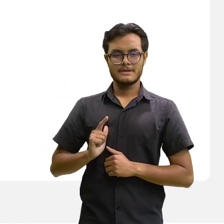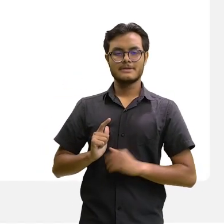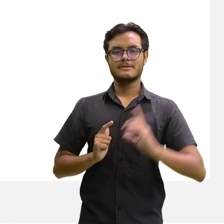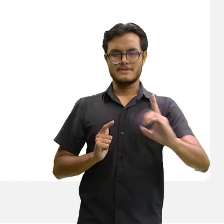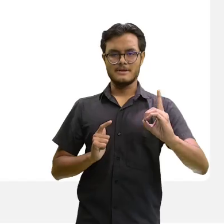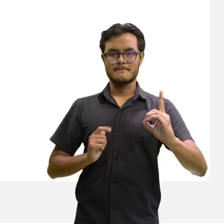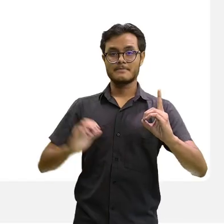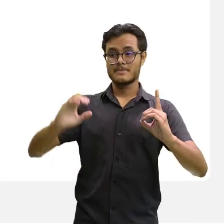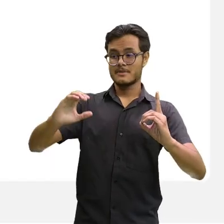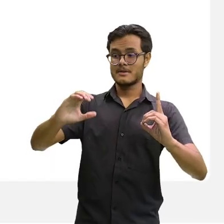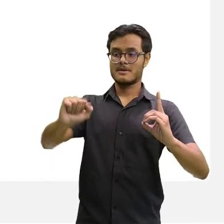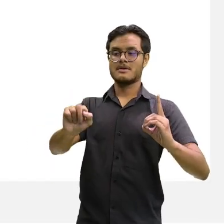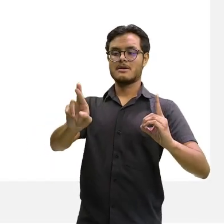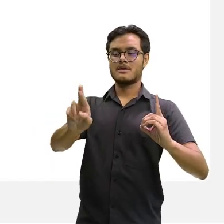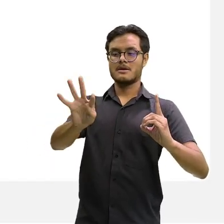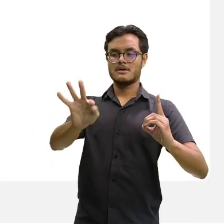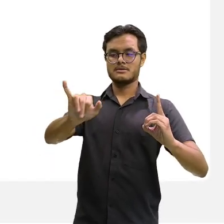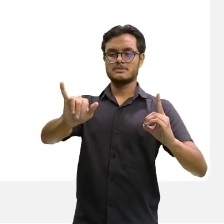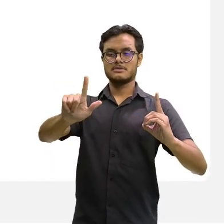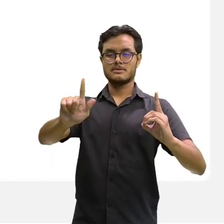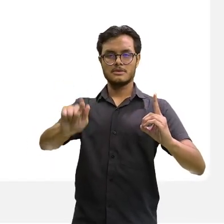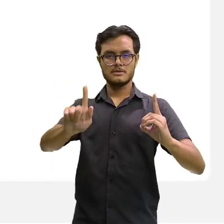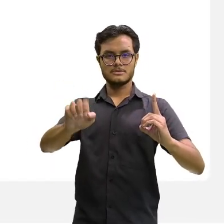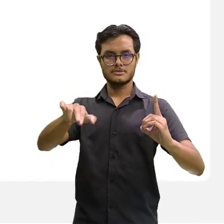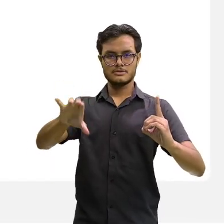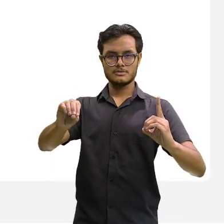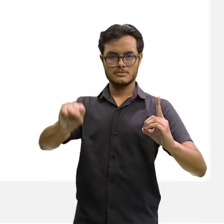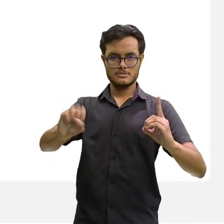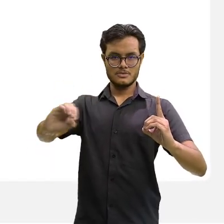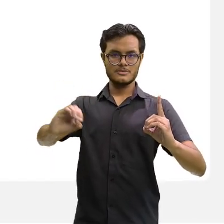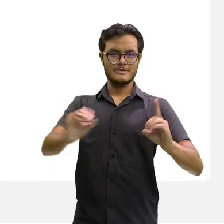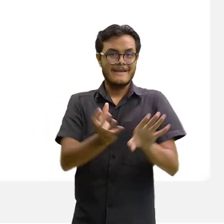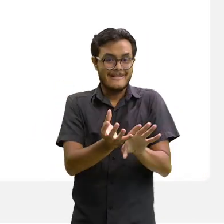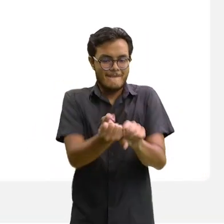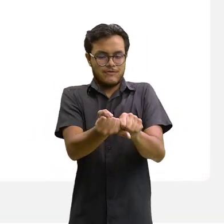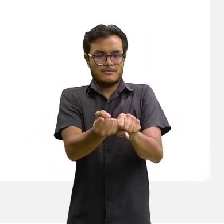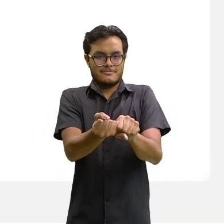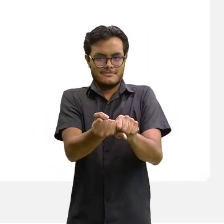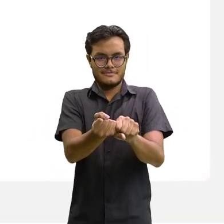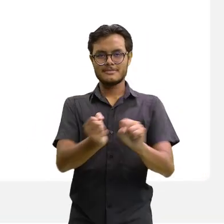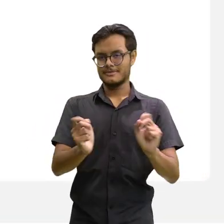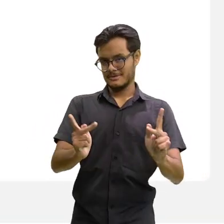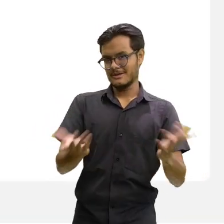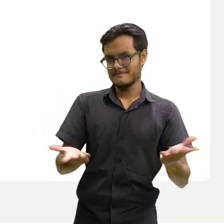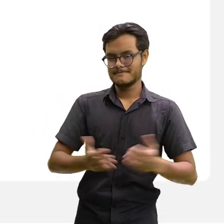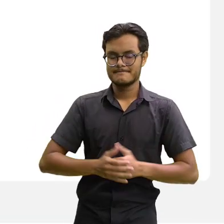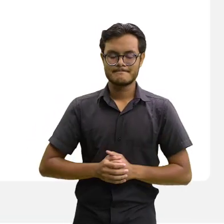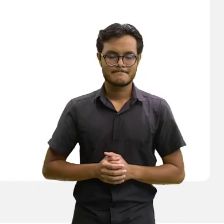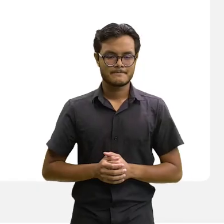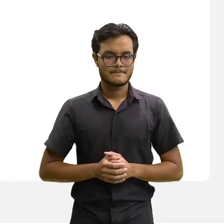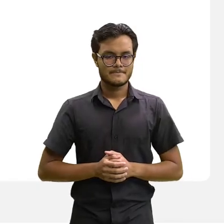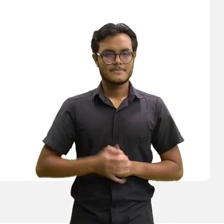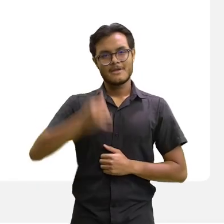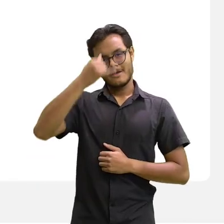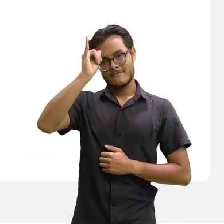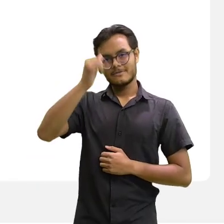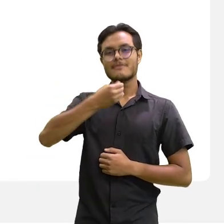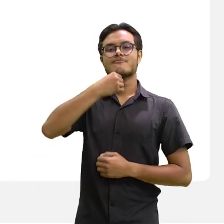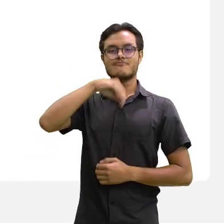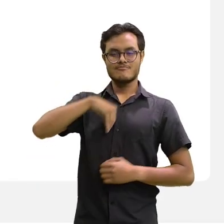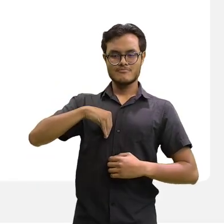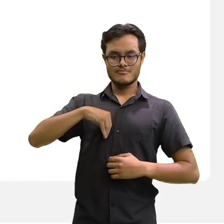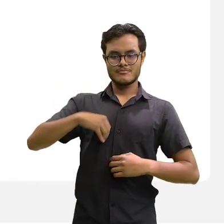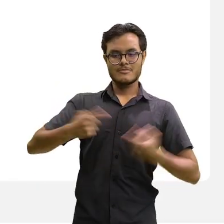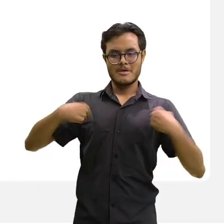cartilaginoso que obstrui a laringe durante a deglutição, evitando que o alimento passe para o pulmão e